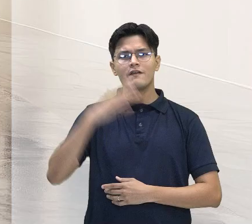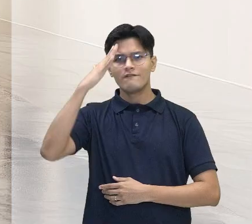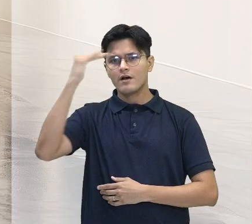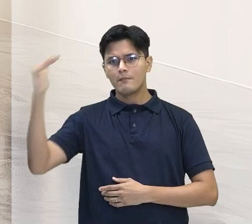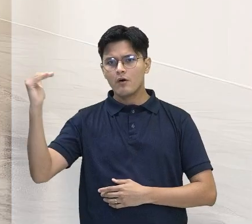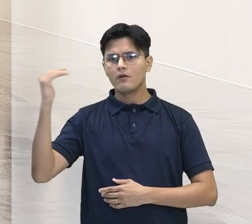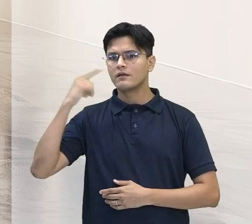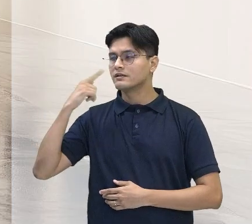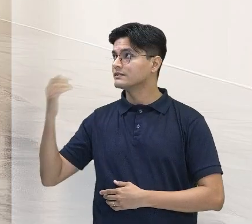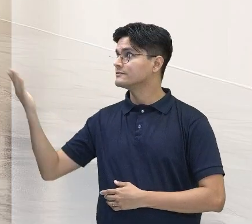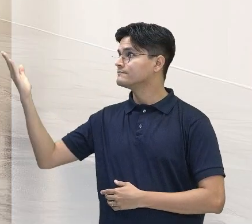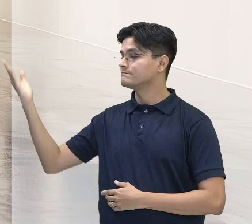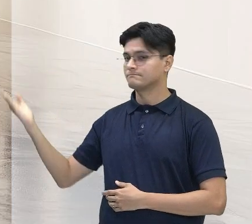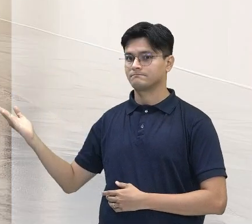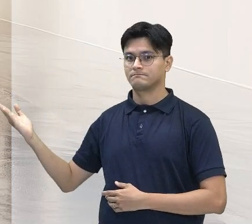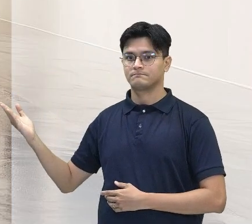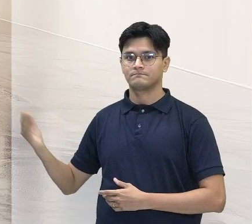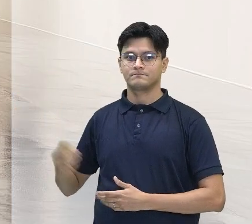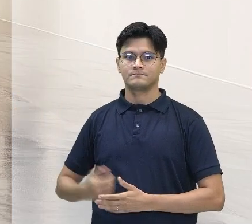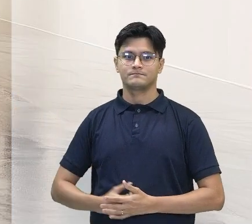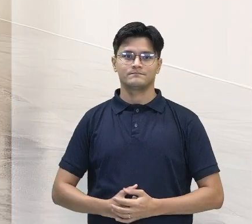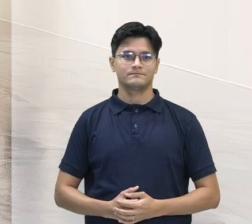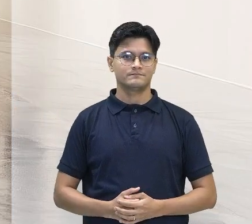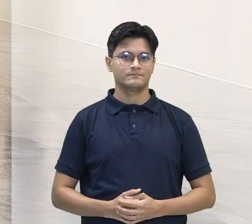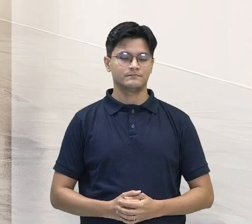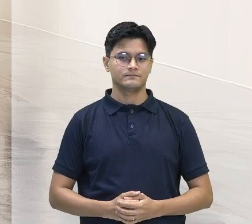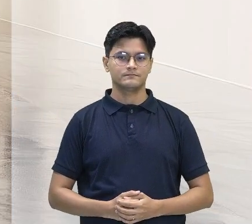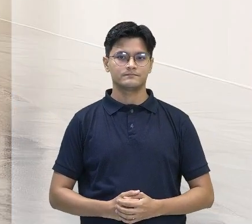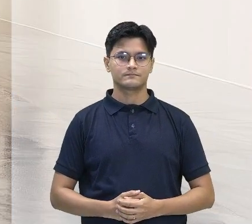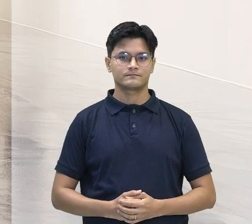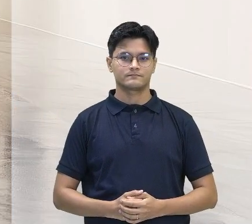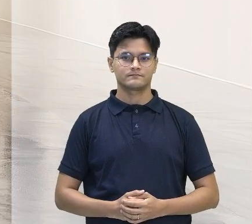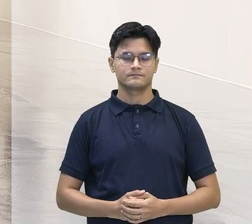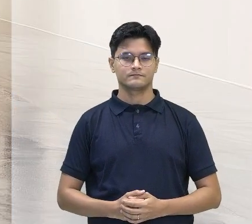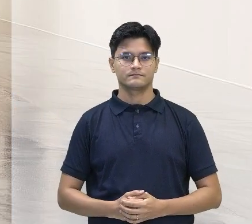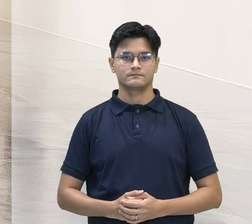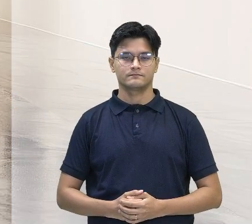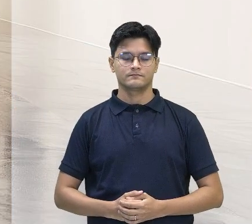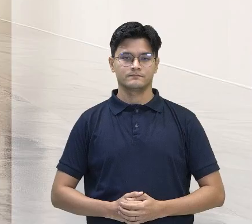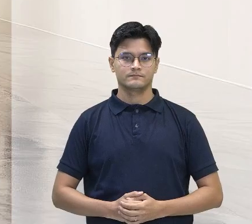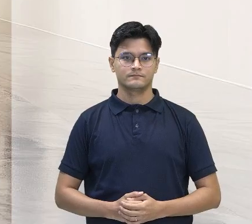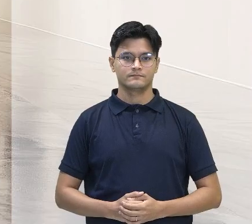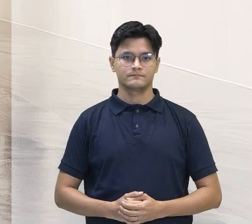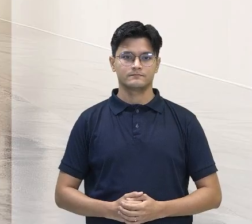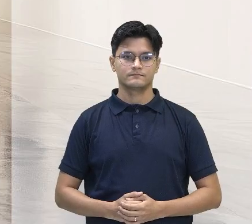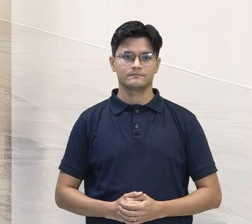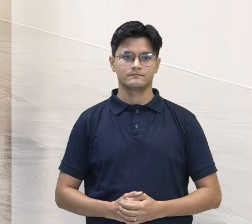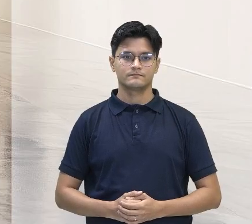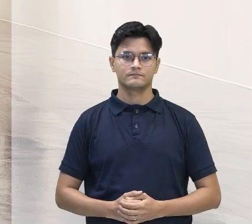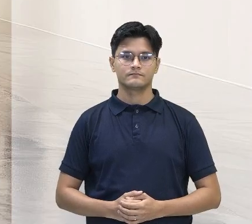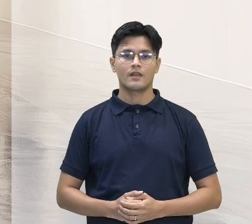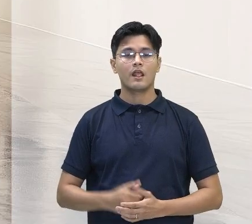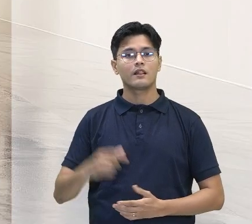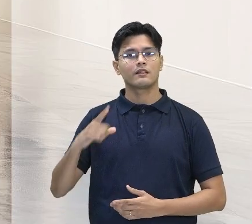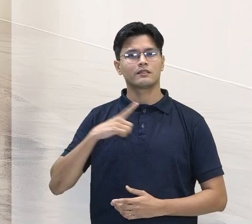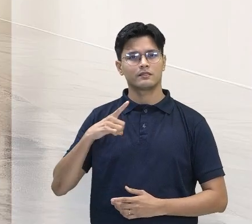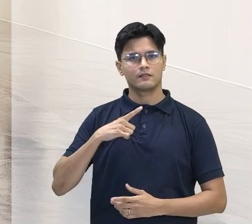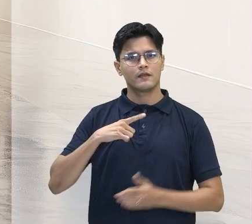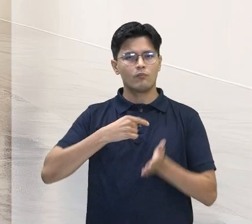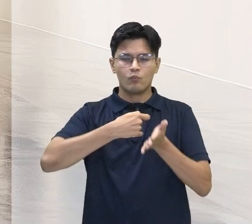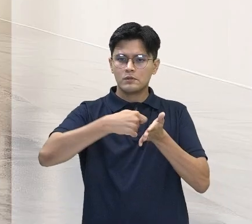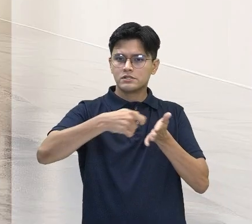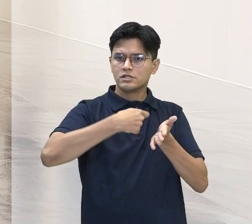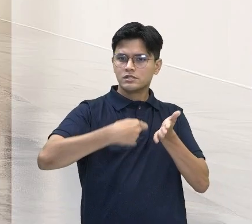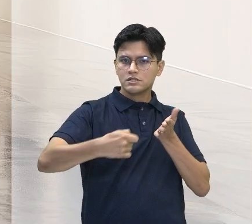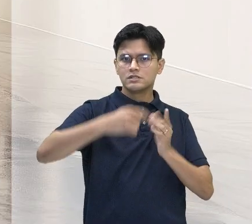Borba, 1891 e Dom Casmurro, 1899. Com uma escrita sofisticada,